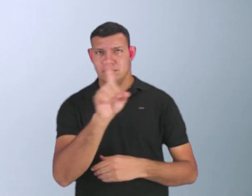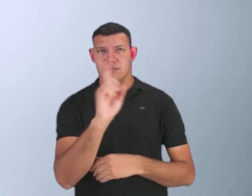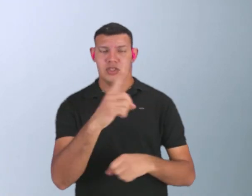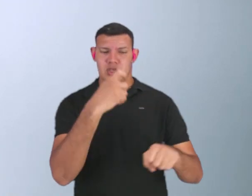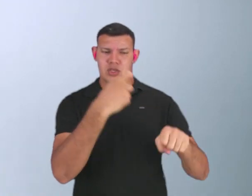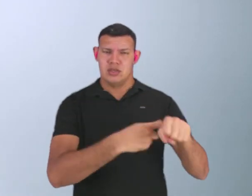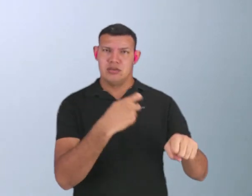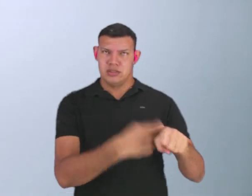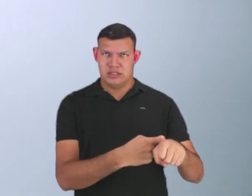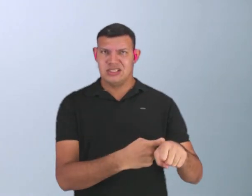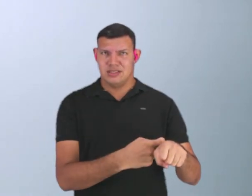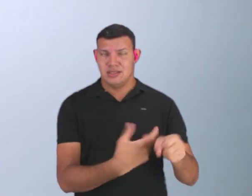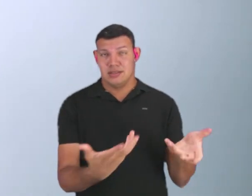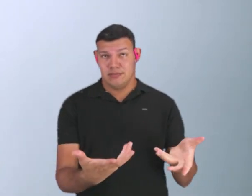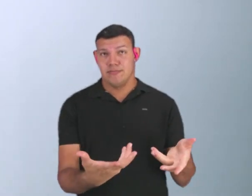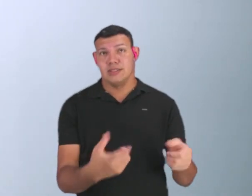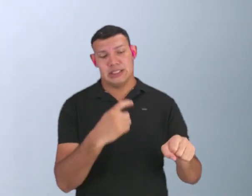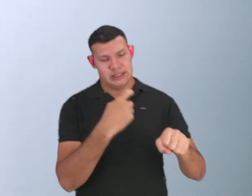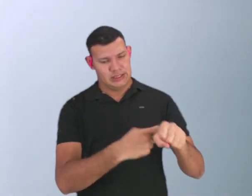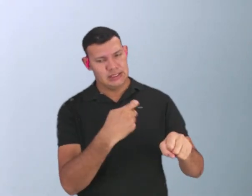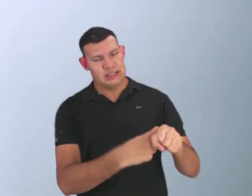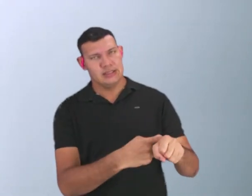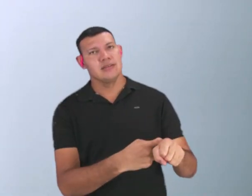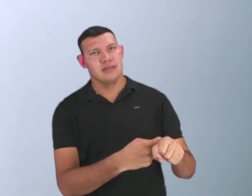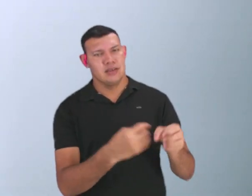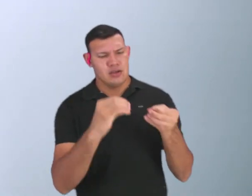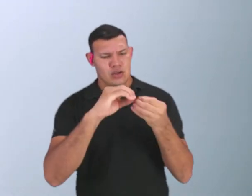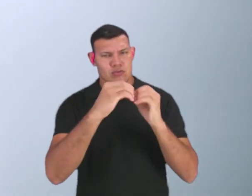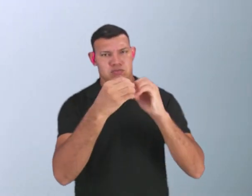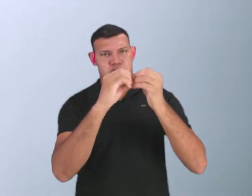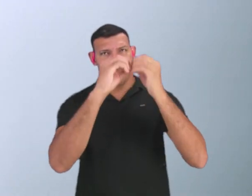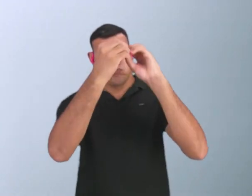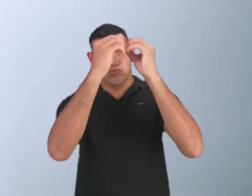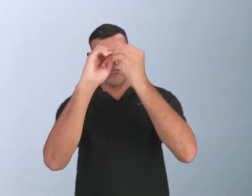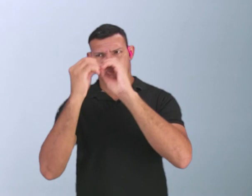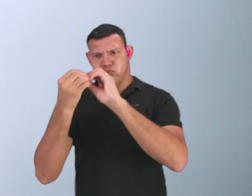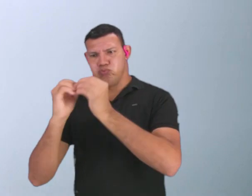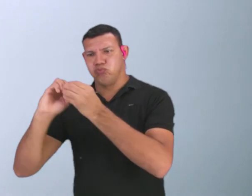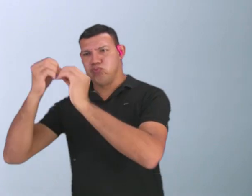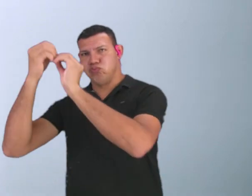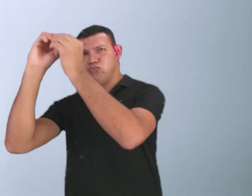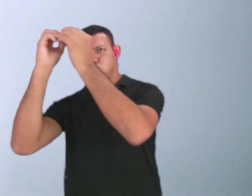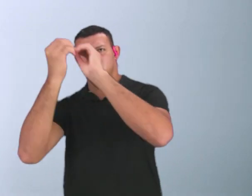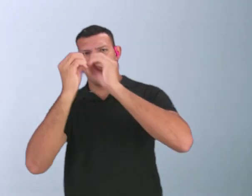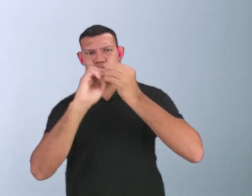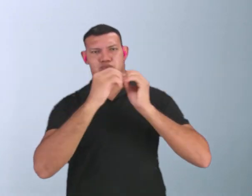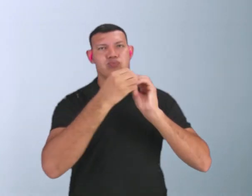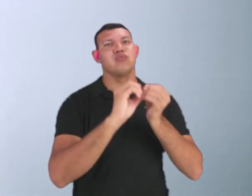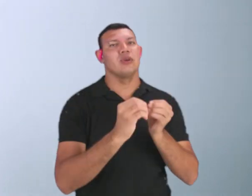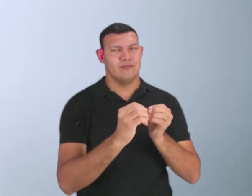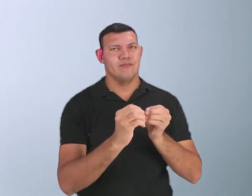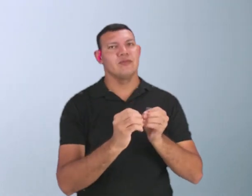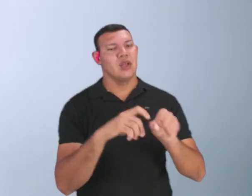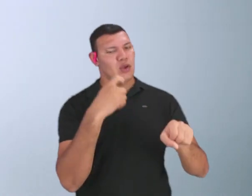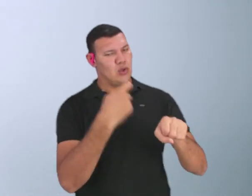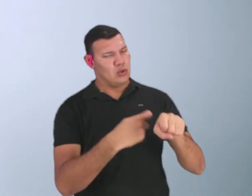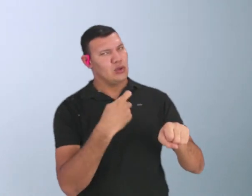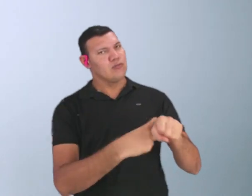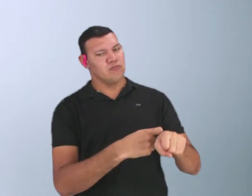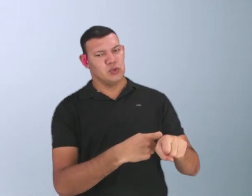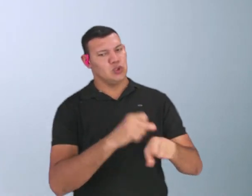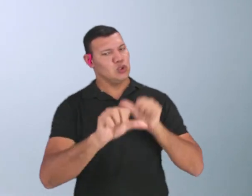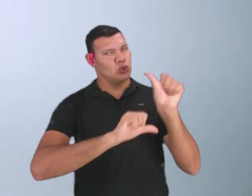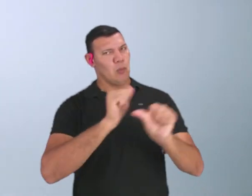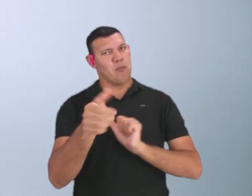sólido, obviamente, ele é sólido, as moléculas que constituem ele estão bem agregadas e aí a forma física dele não é